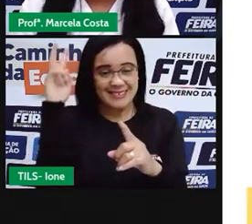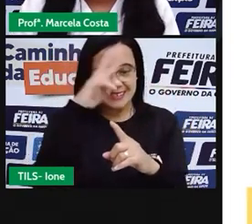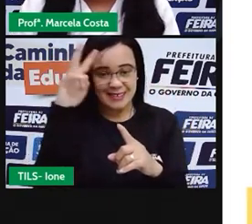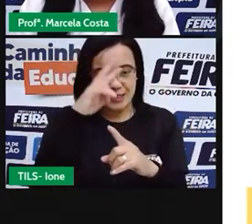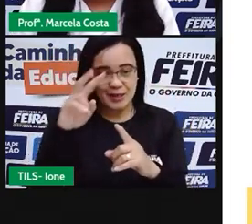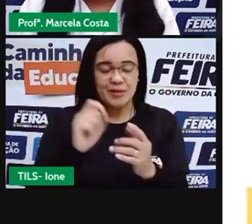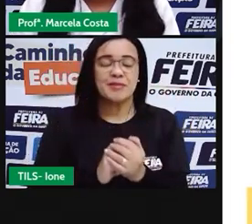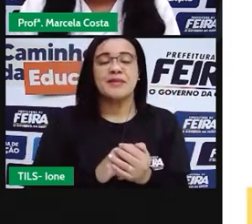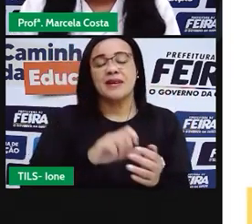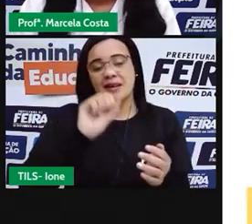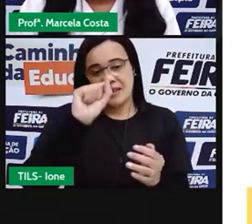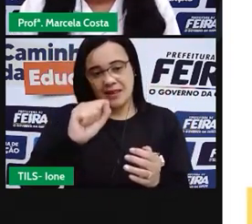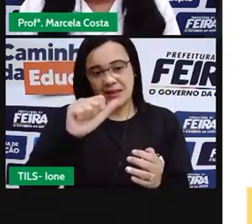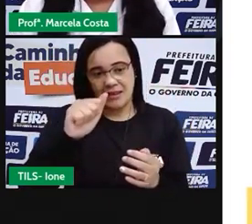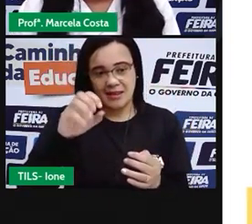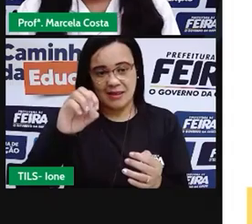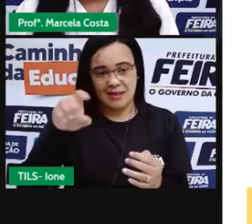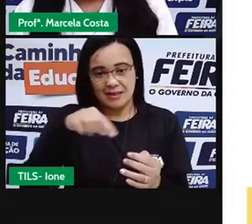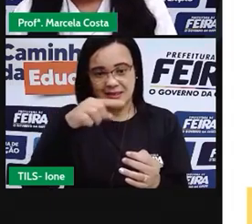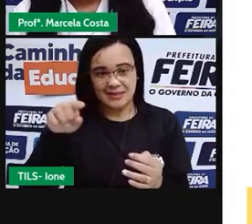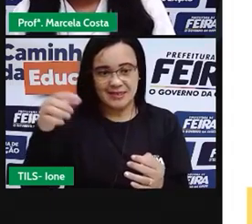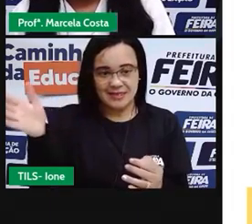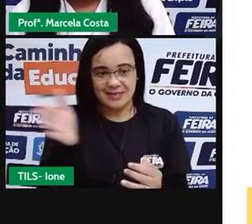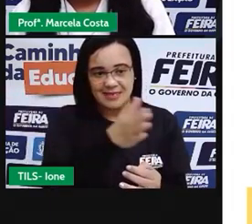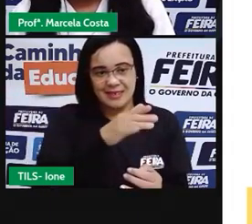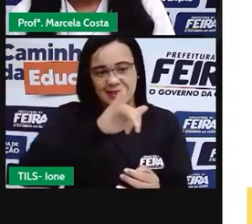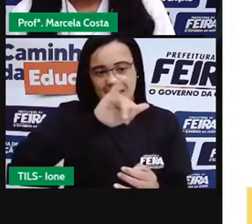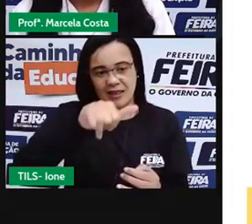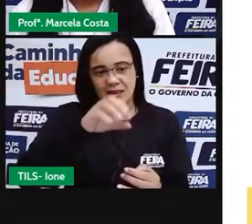geométricas que nós vimos nelas.